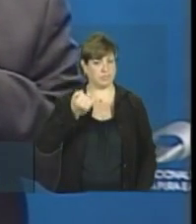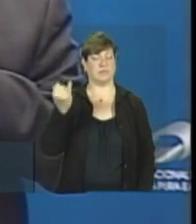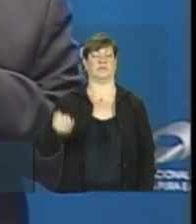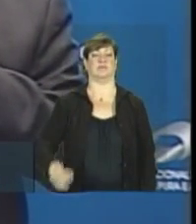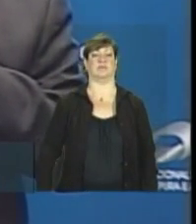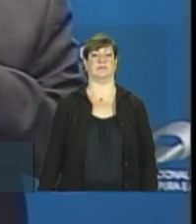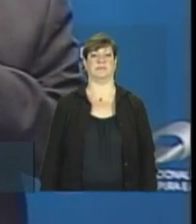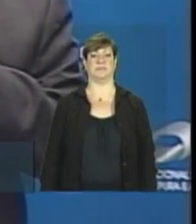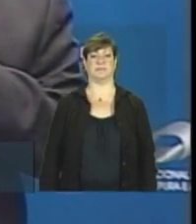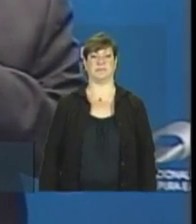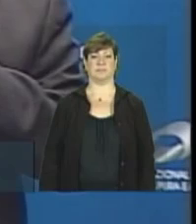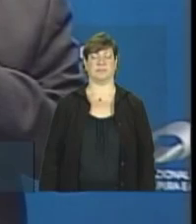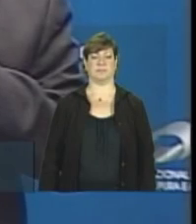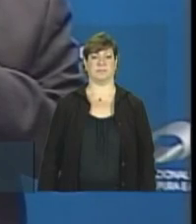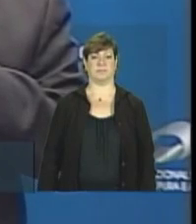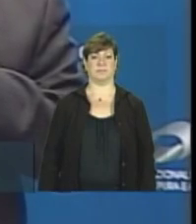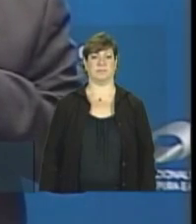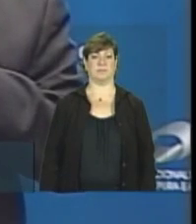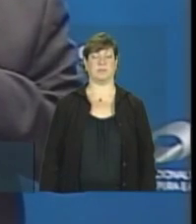importante.